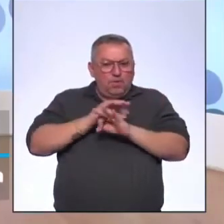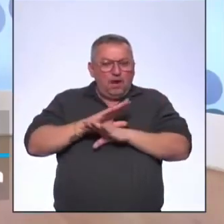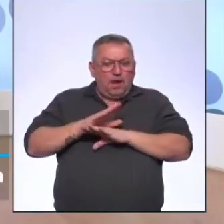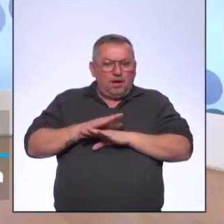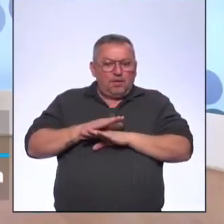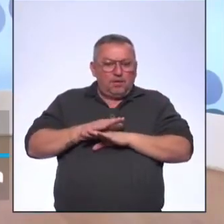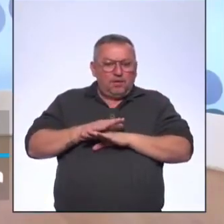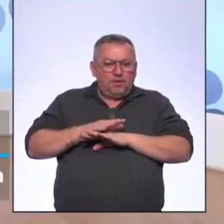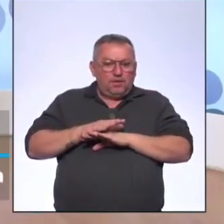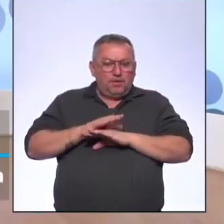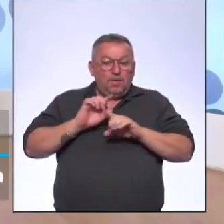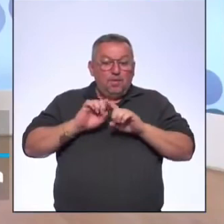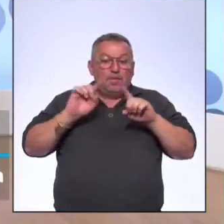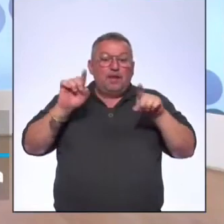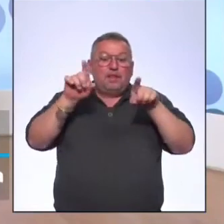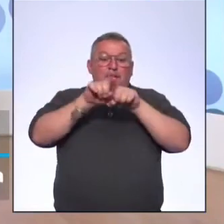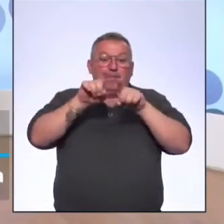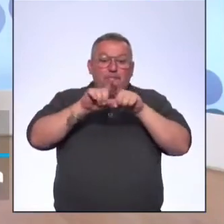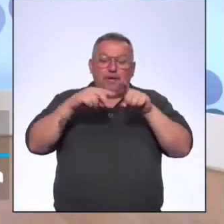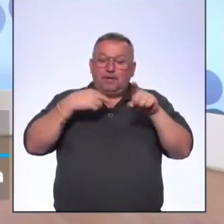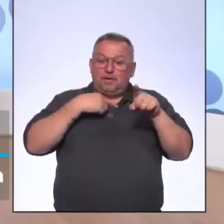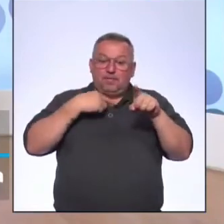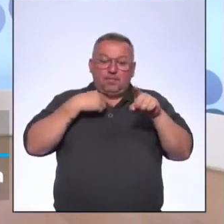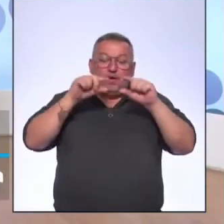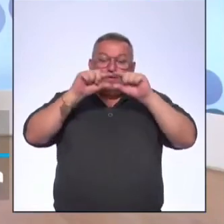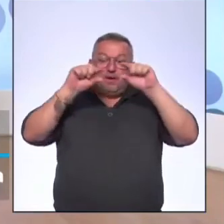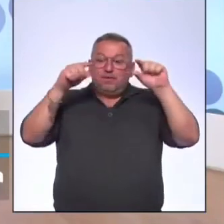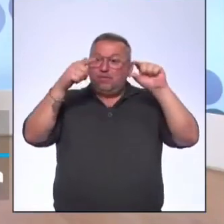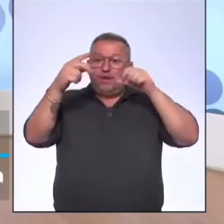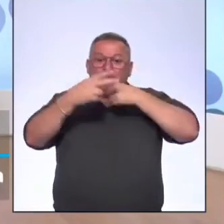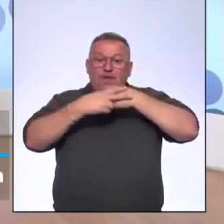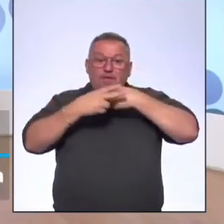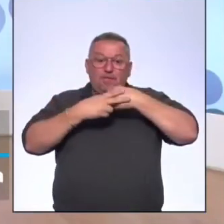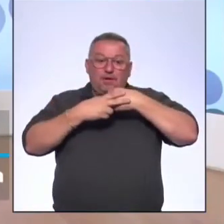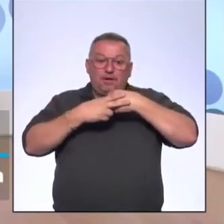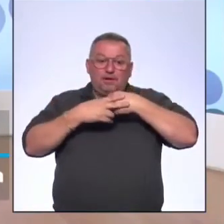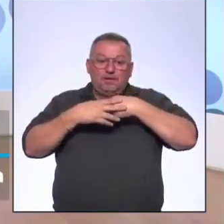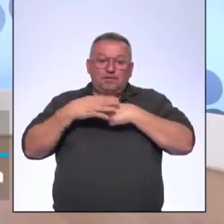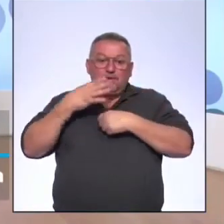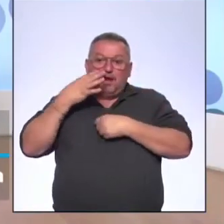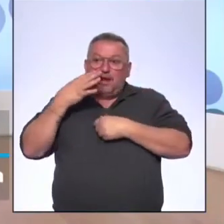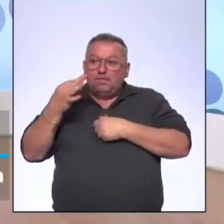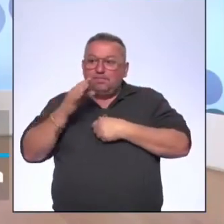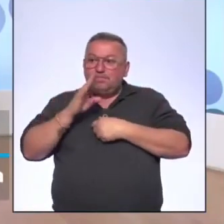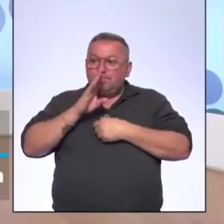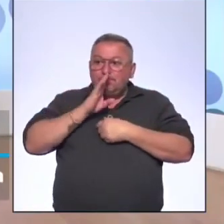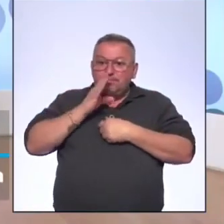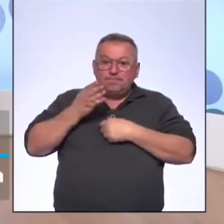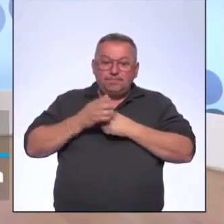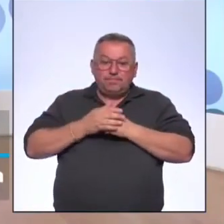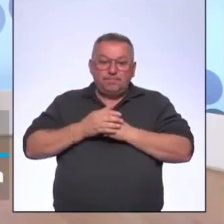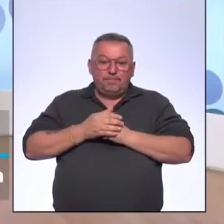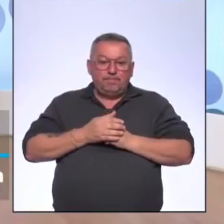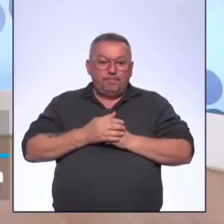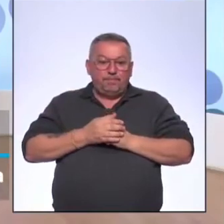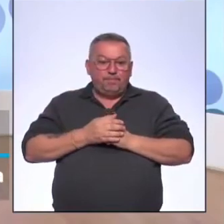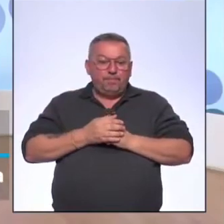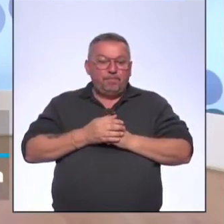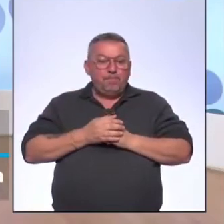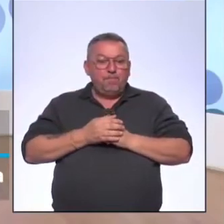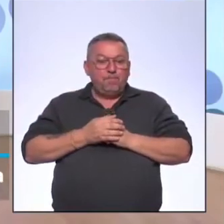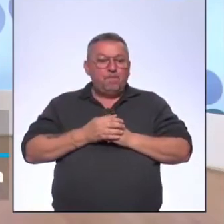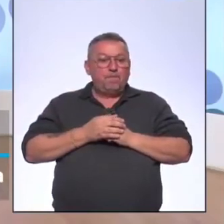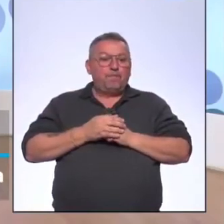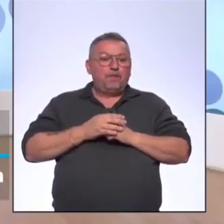frase também. Mas a frase não pode ser uma oração, porque a frase não tem verbo, como você bem explicou. Sim, e aqui na frase, vocês vão